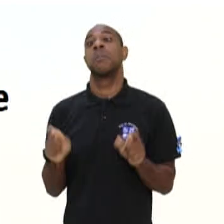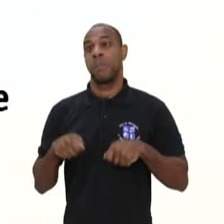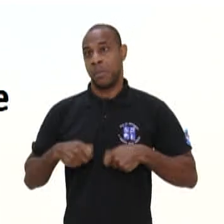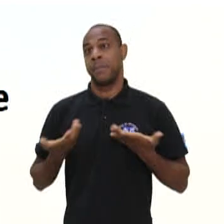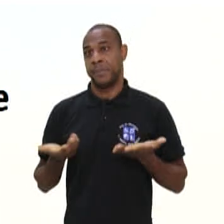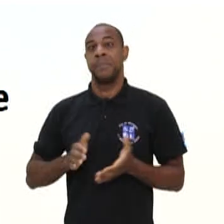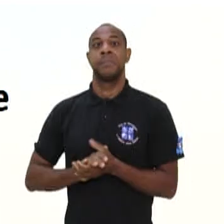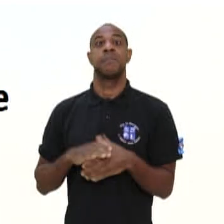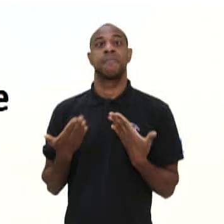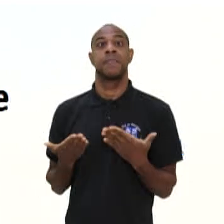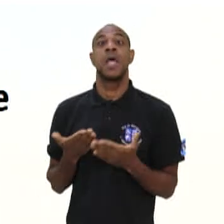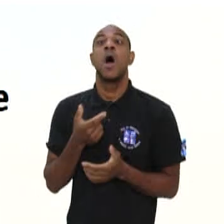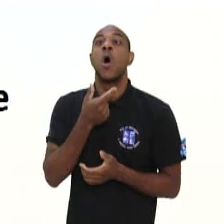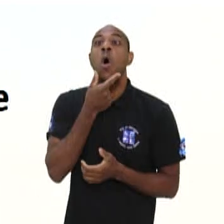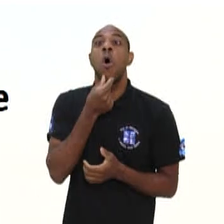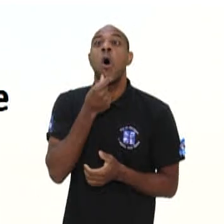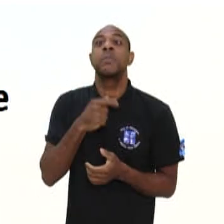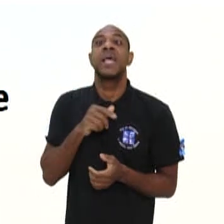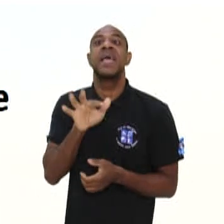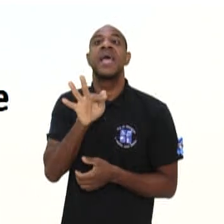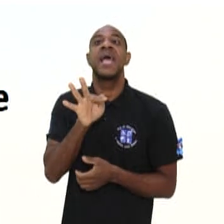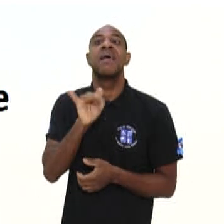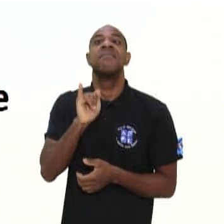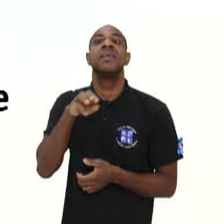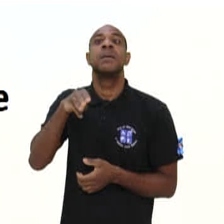ali. Homens que têm fimose, que têm